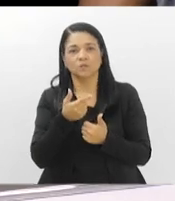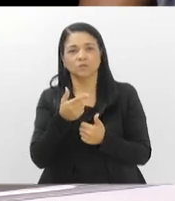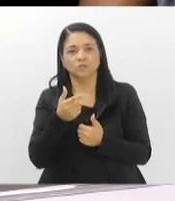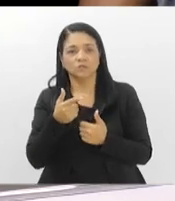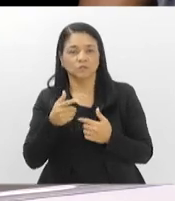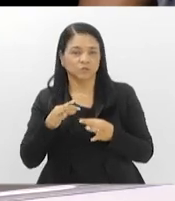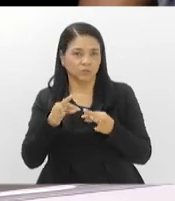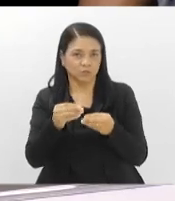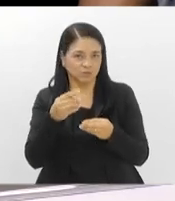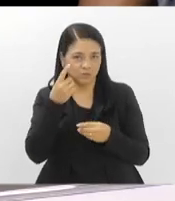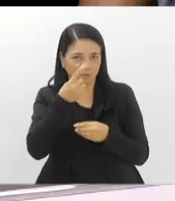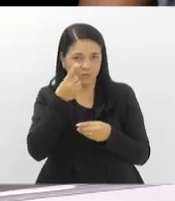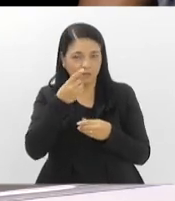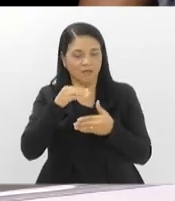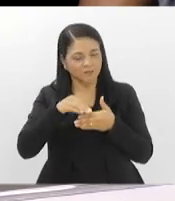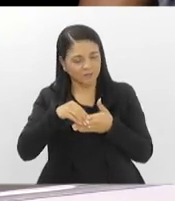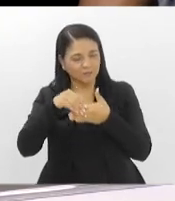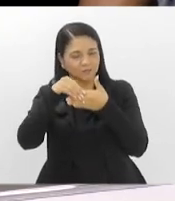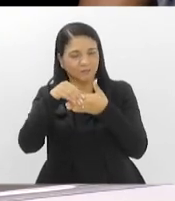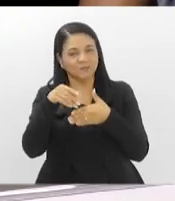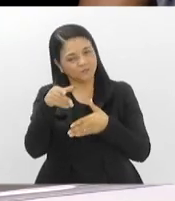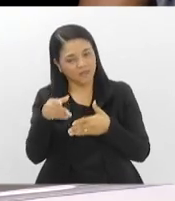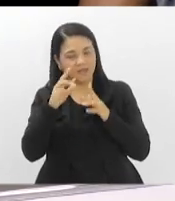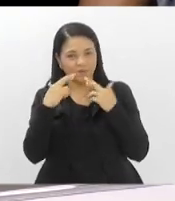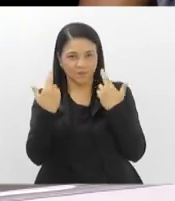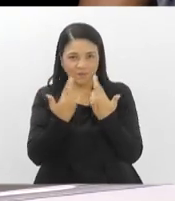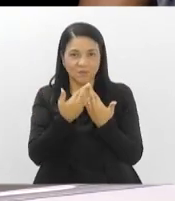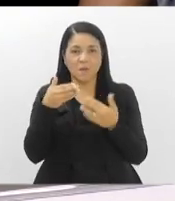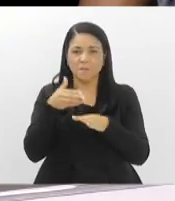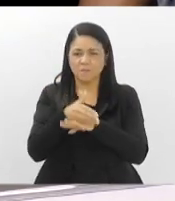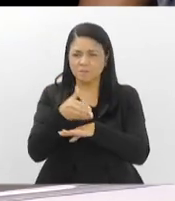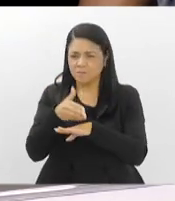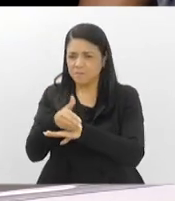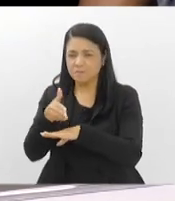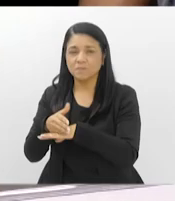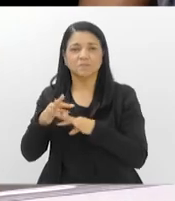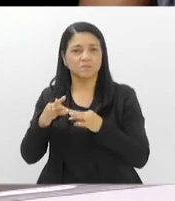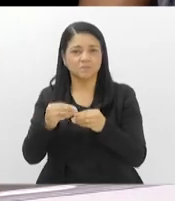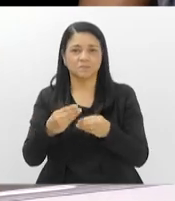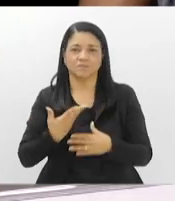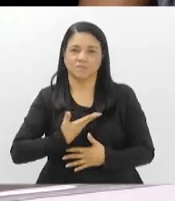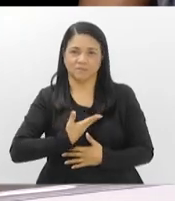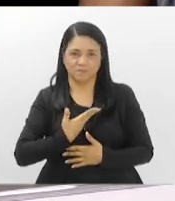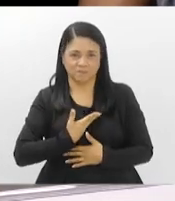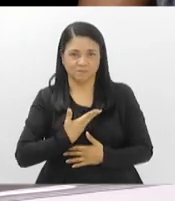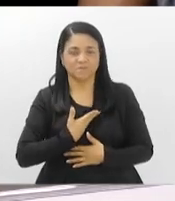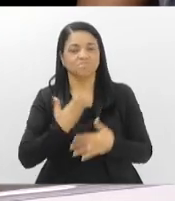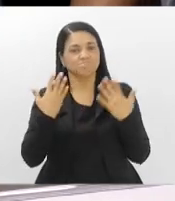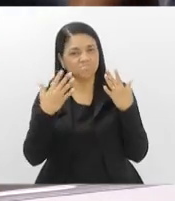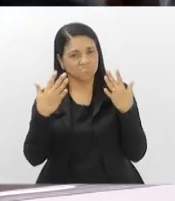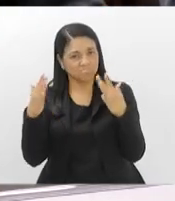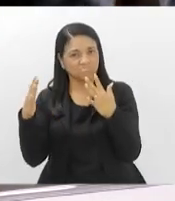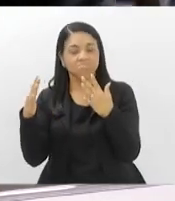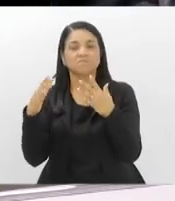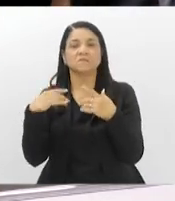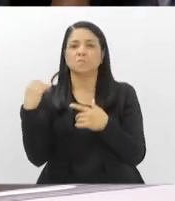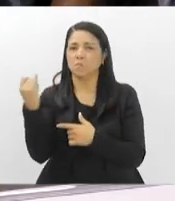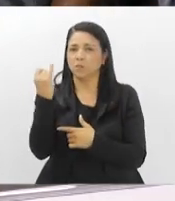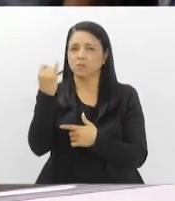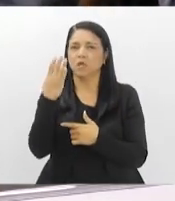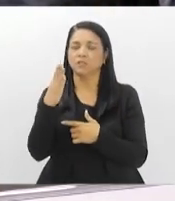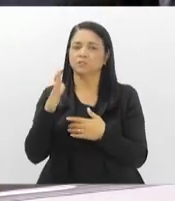deputados a vossa condução parabenizar também a participação de todos os colegas né todos aí com importantes